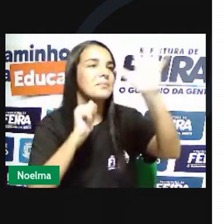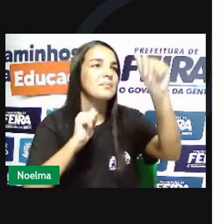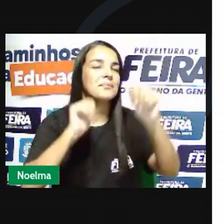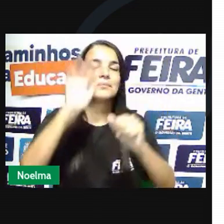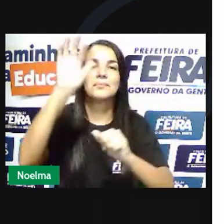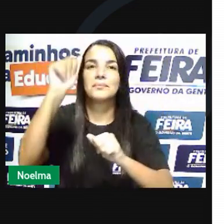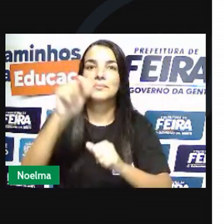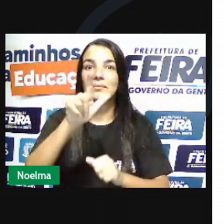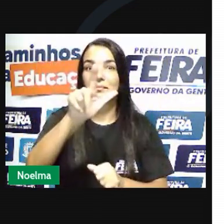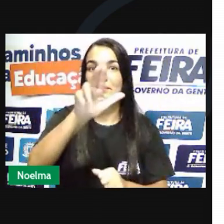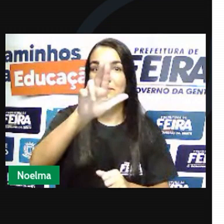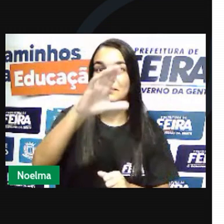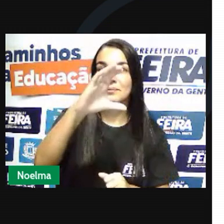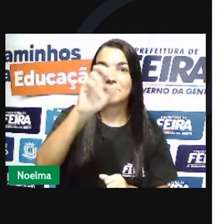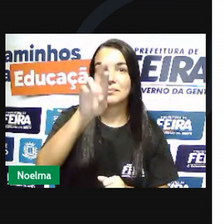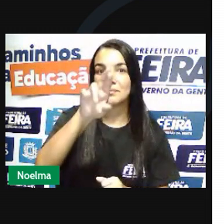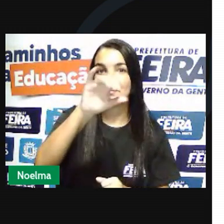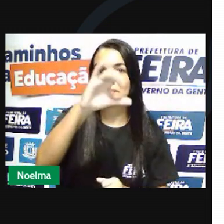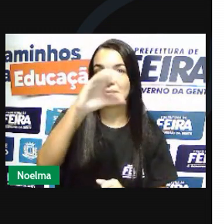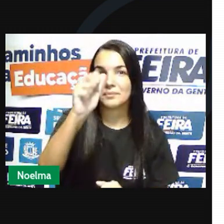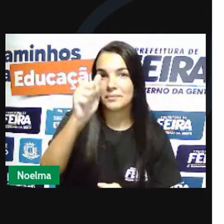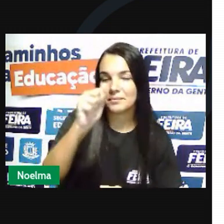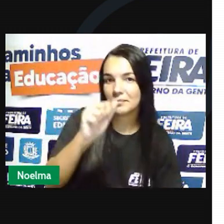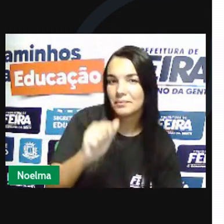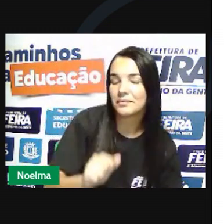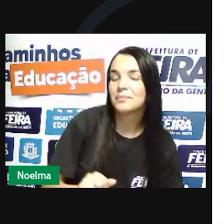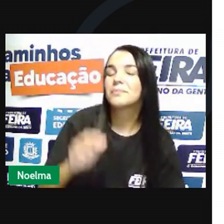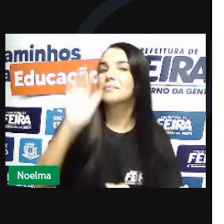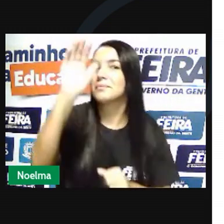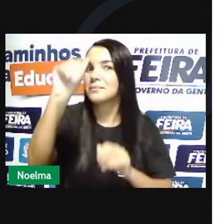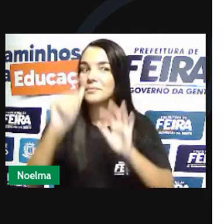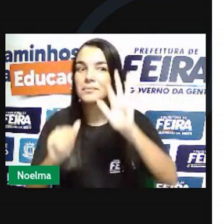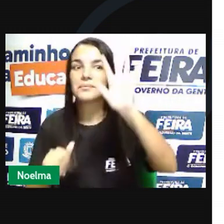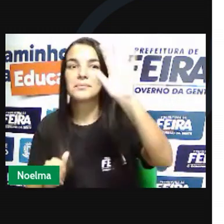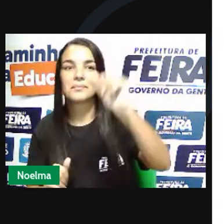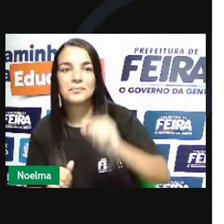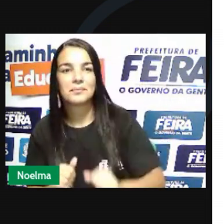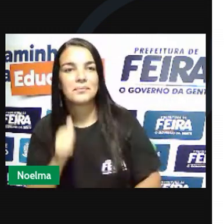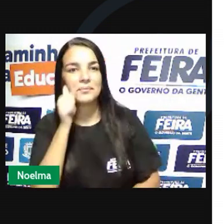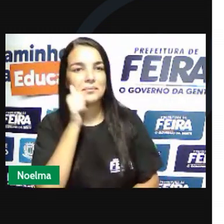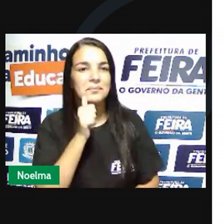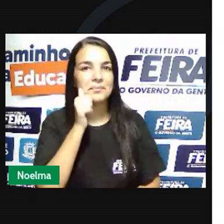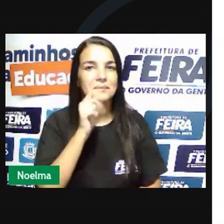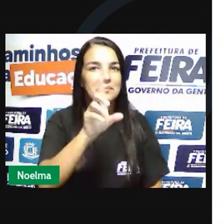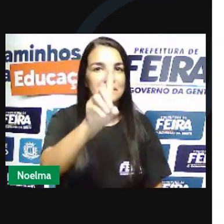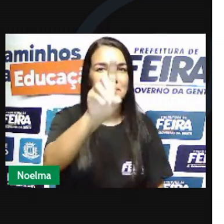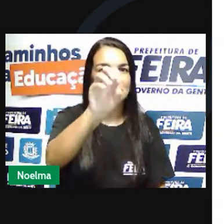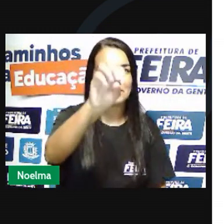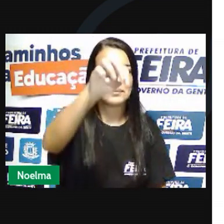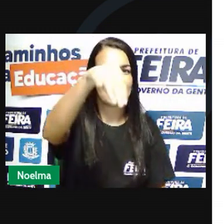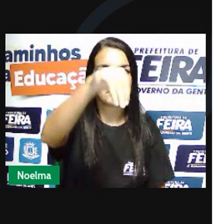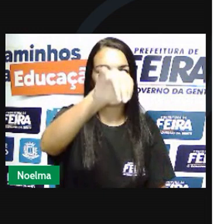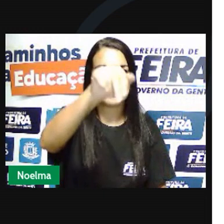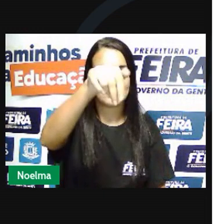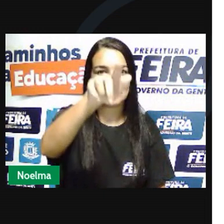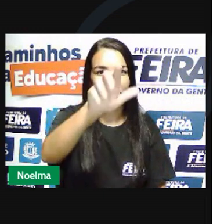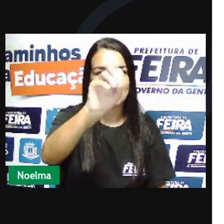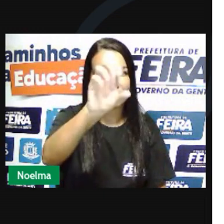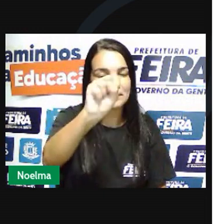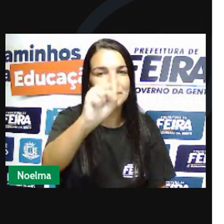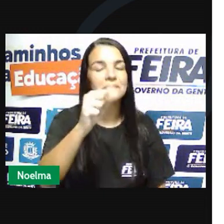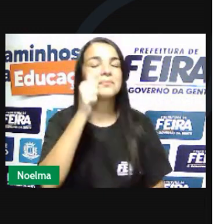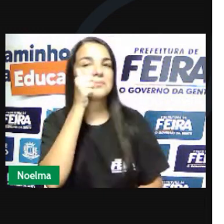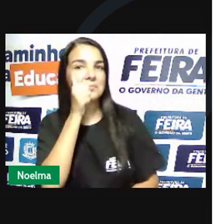chamar Lucrécia Maria pra jogar. Já mandei chamar Domingas Maria do Nascimento.